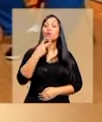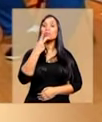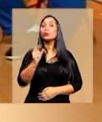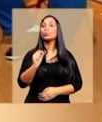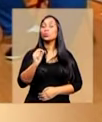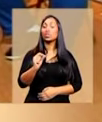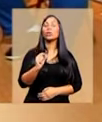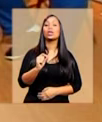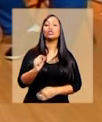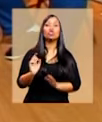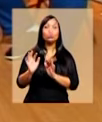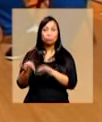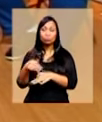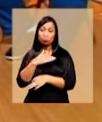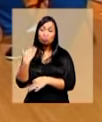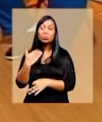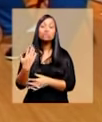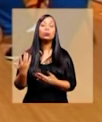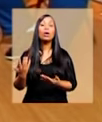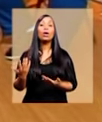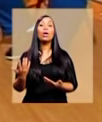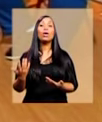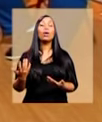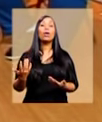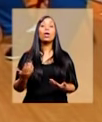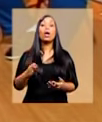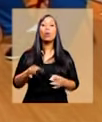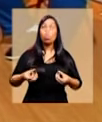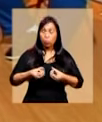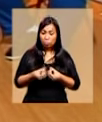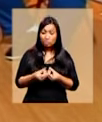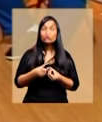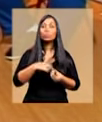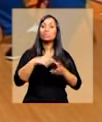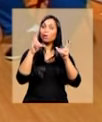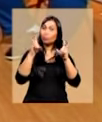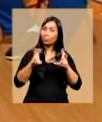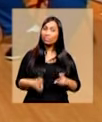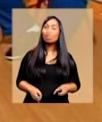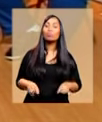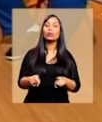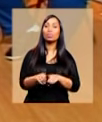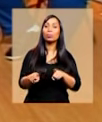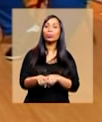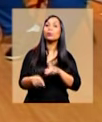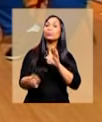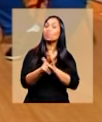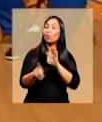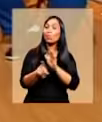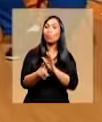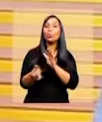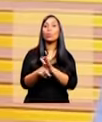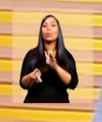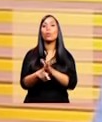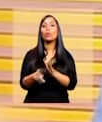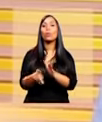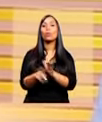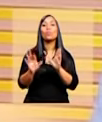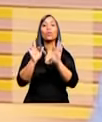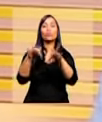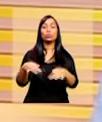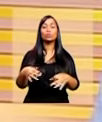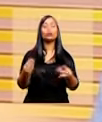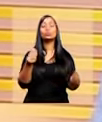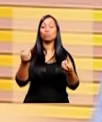falando de finitude, eu queria que você explicasse para a gente um pouquinho. Parece que o budismo tem uma questão que também foi feito para acabar. Tem a